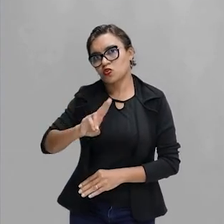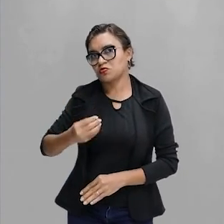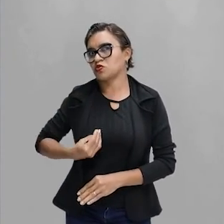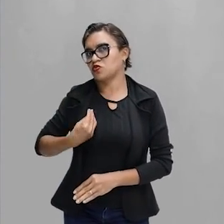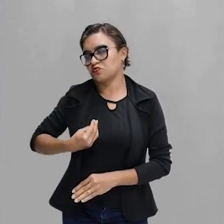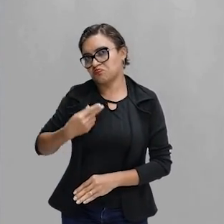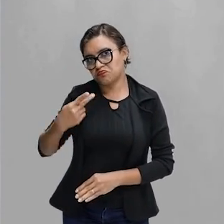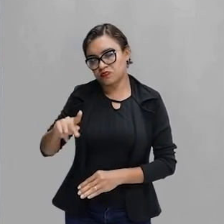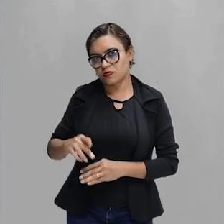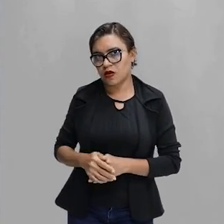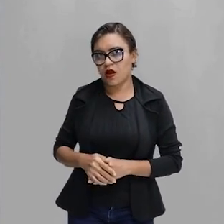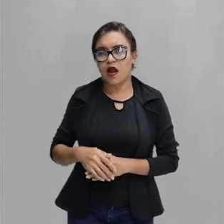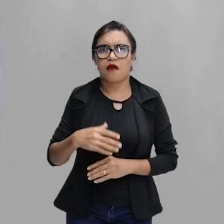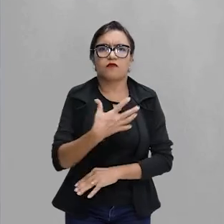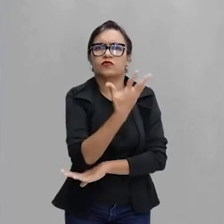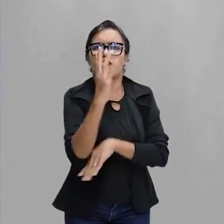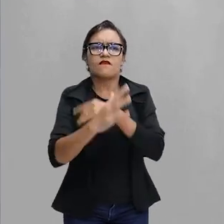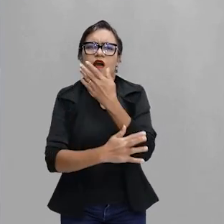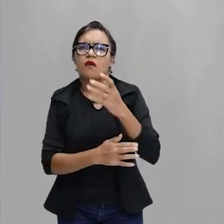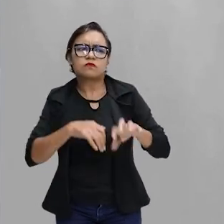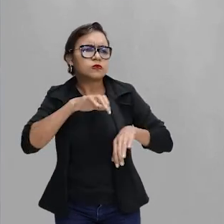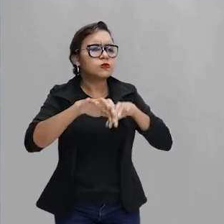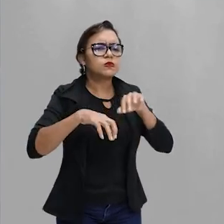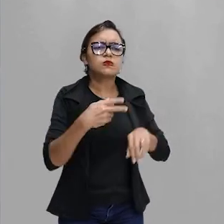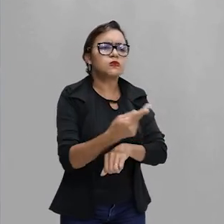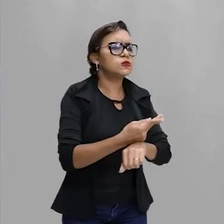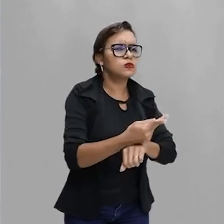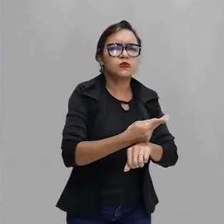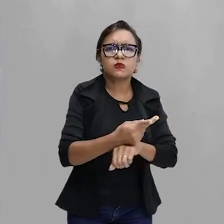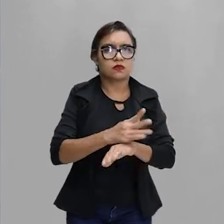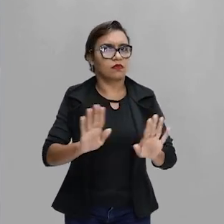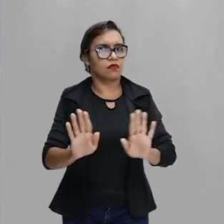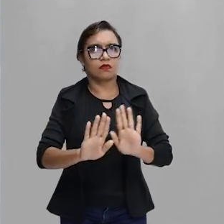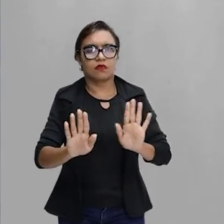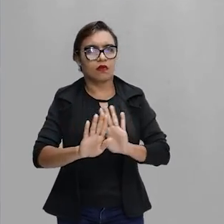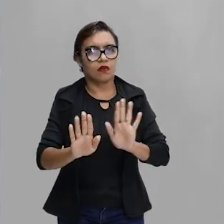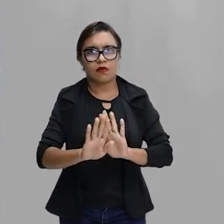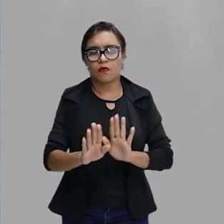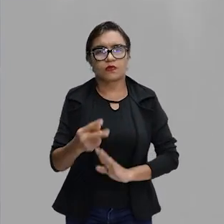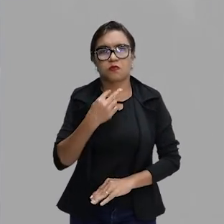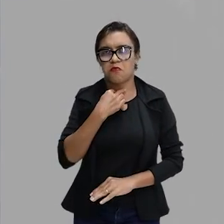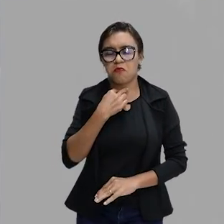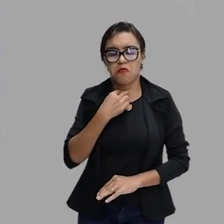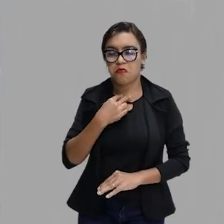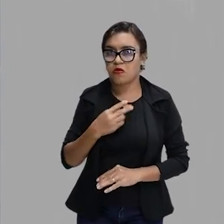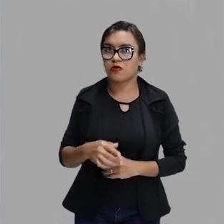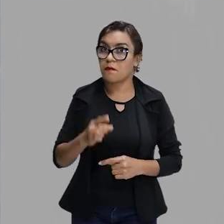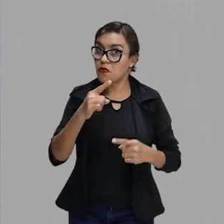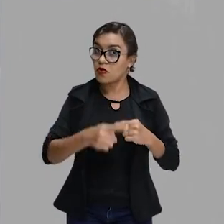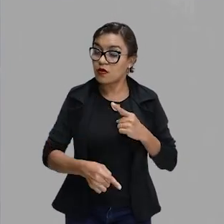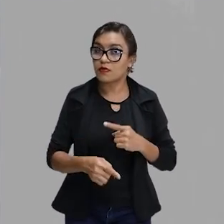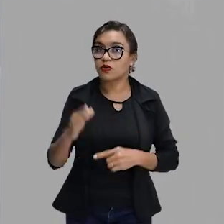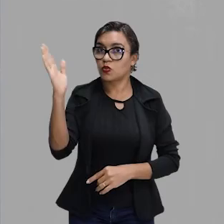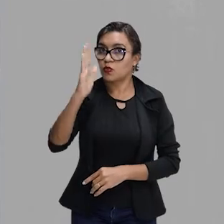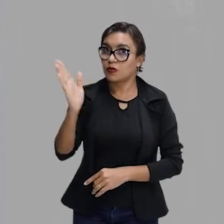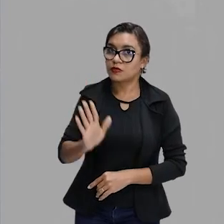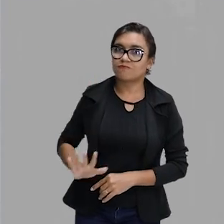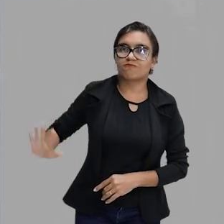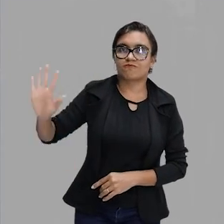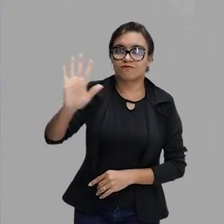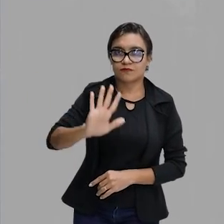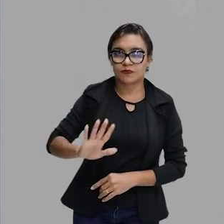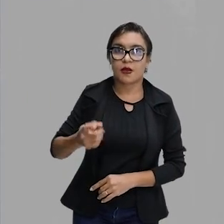pegar ali, vai entrar no meio do mato e sair caçando, que tu pode ali ter problemas com o IBAMA, tá? Então, no Brasil, de maneira geral, a pesca é a